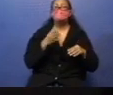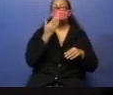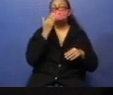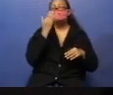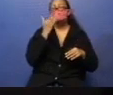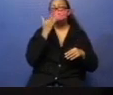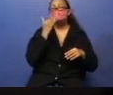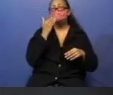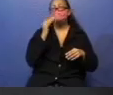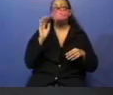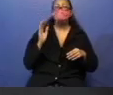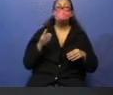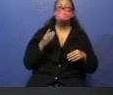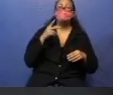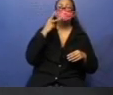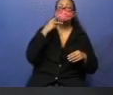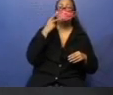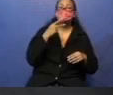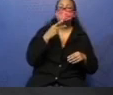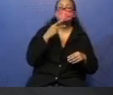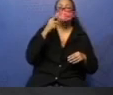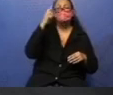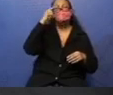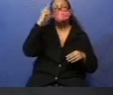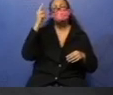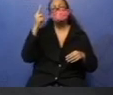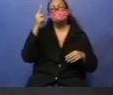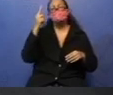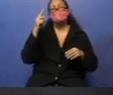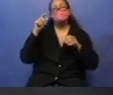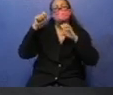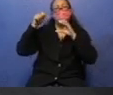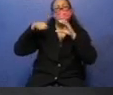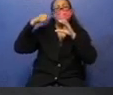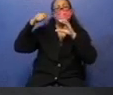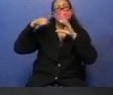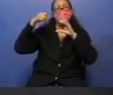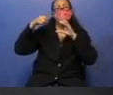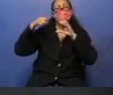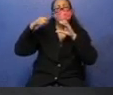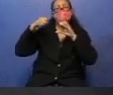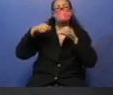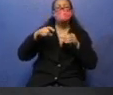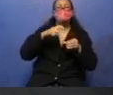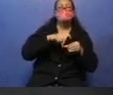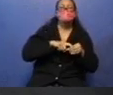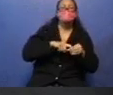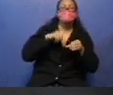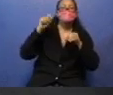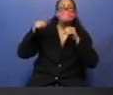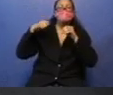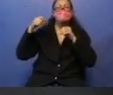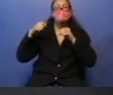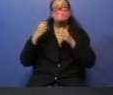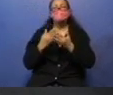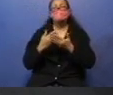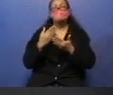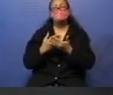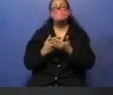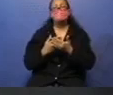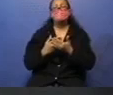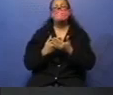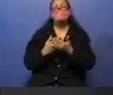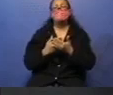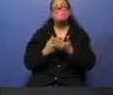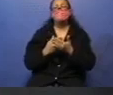falamos sobre isso. Se tiver dúvida, vai na aula gravada, volta o vídeo e presta atenção que a professora Adriana que